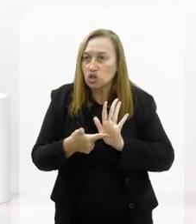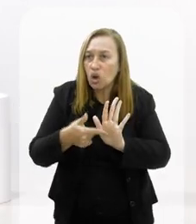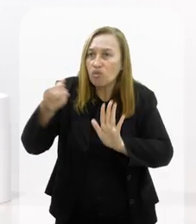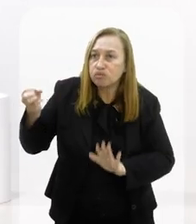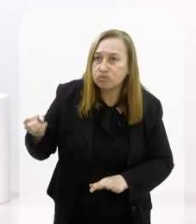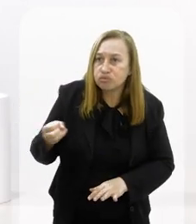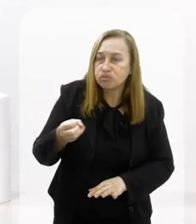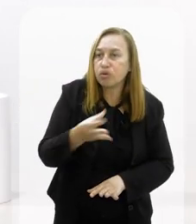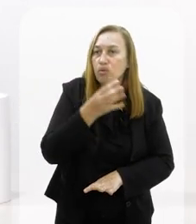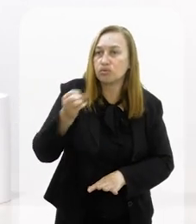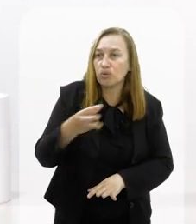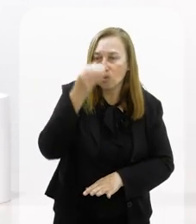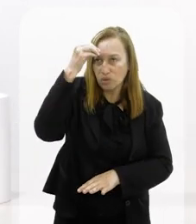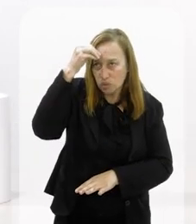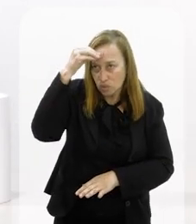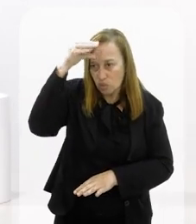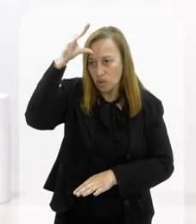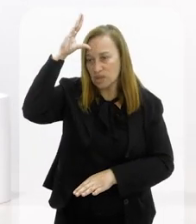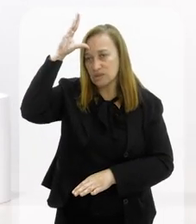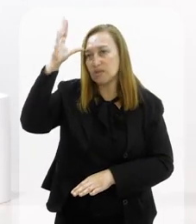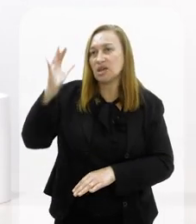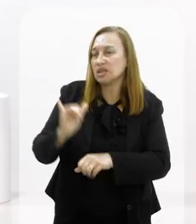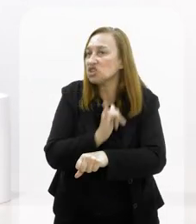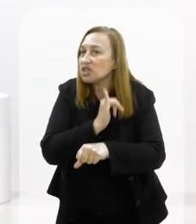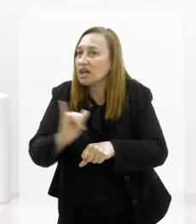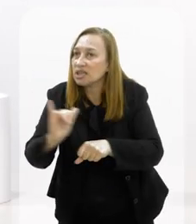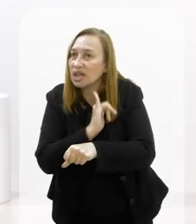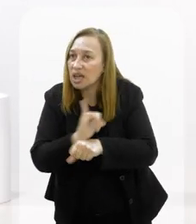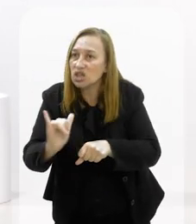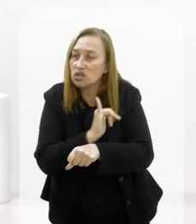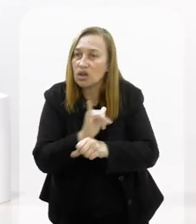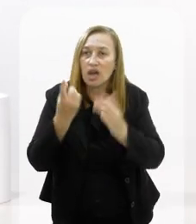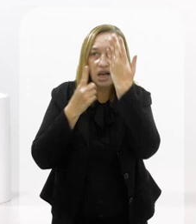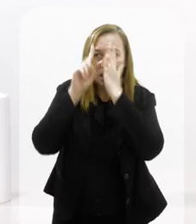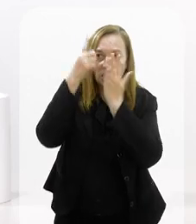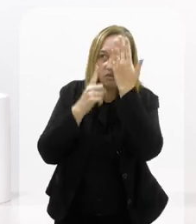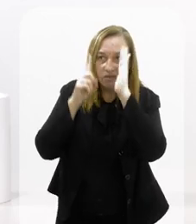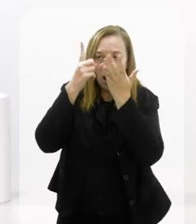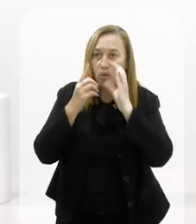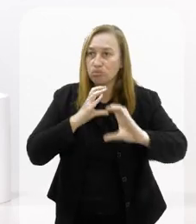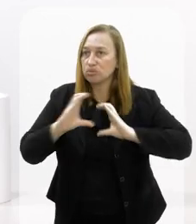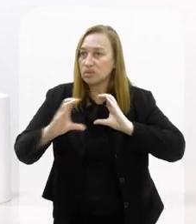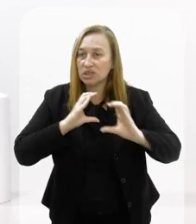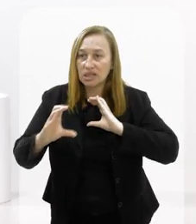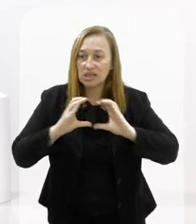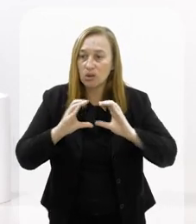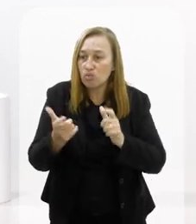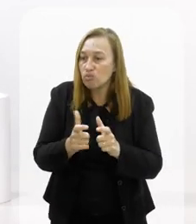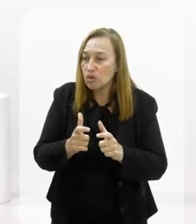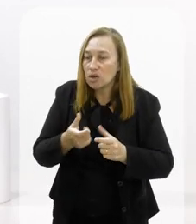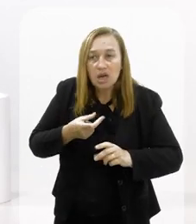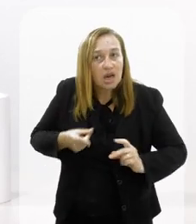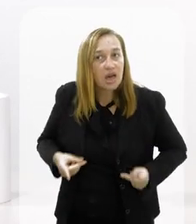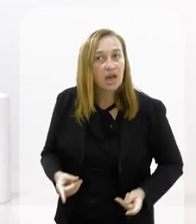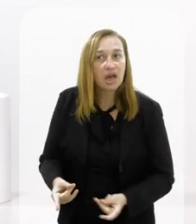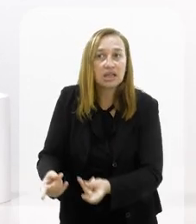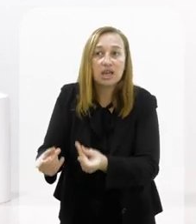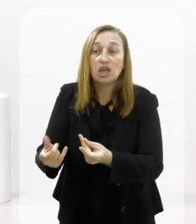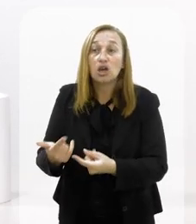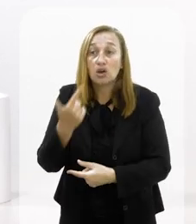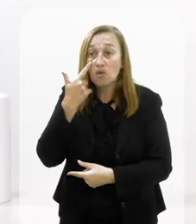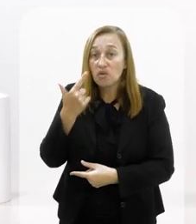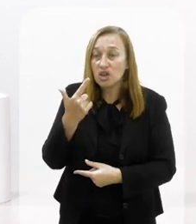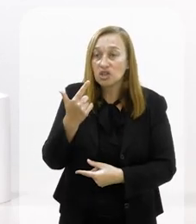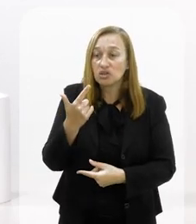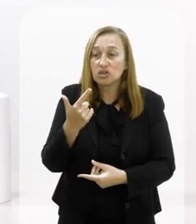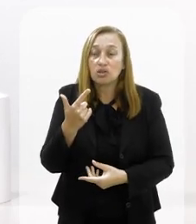novas camadas eu acho isso muito enriquecedor o Carnaval ele é uma potência de comunicação infinita e acho